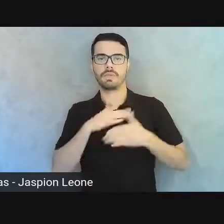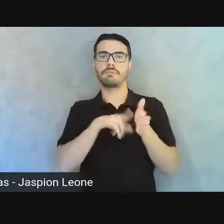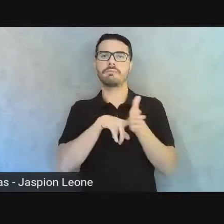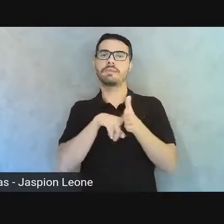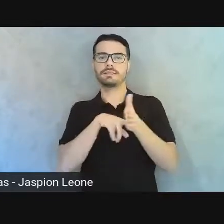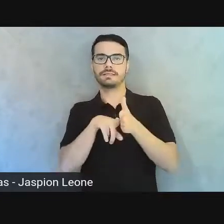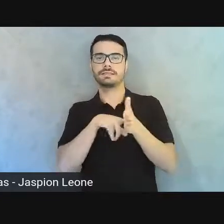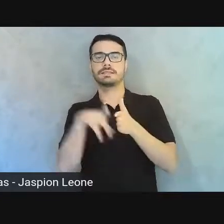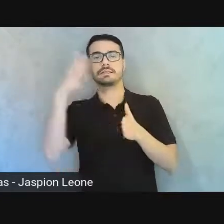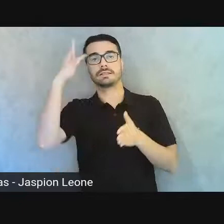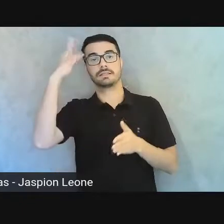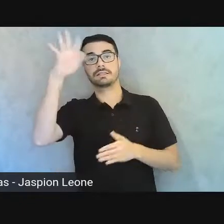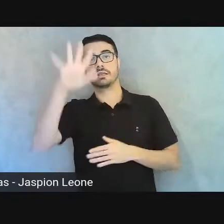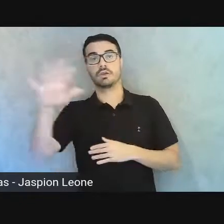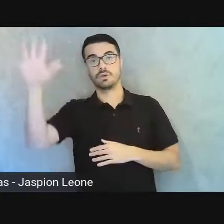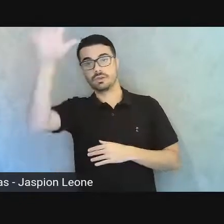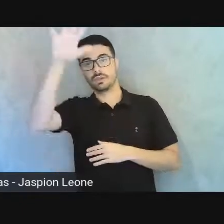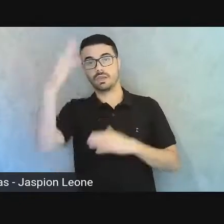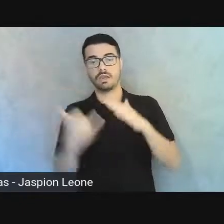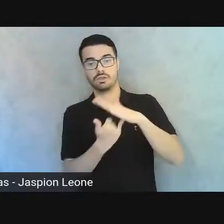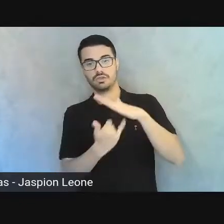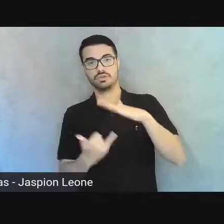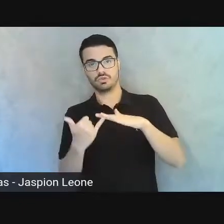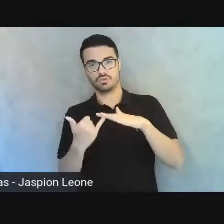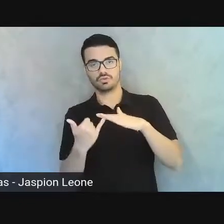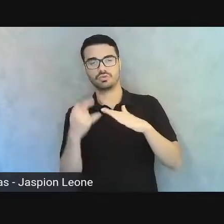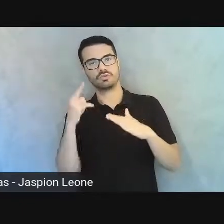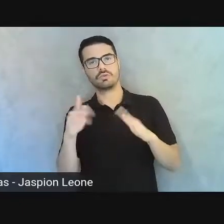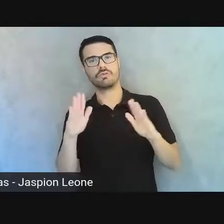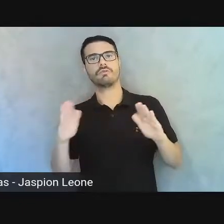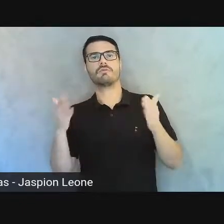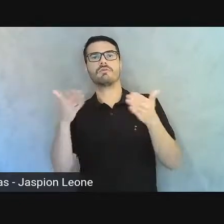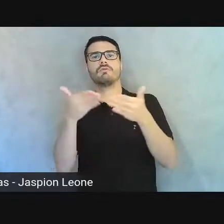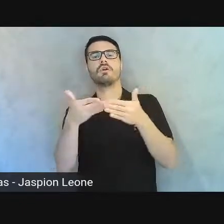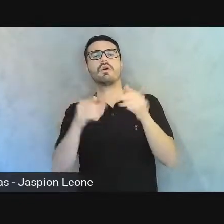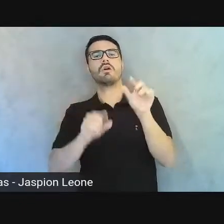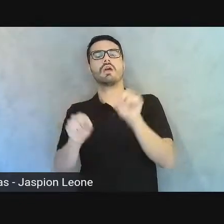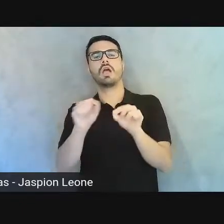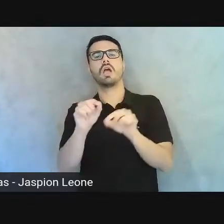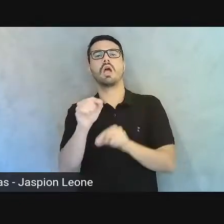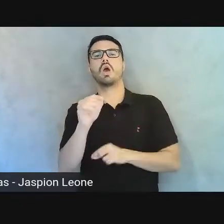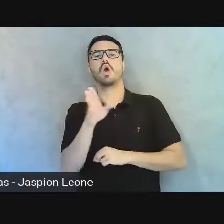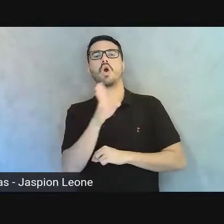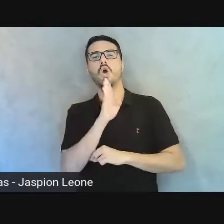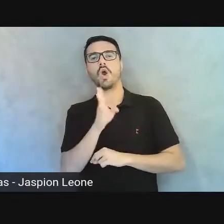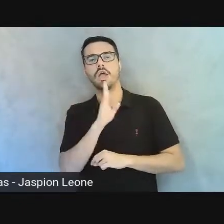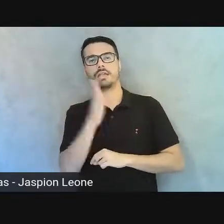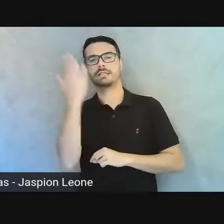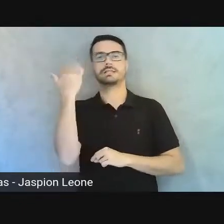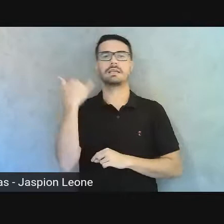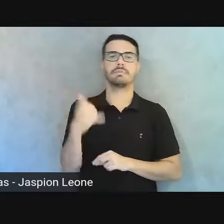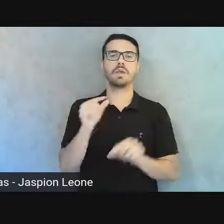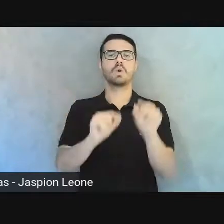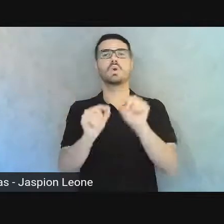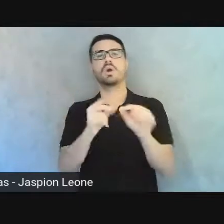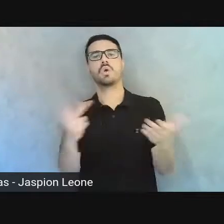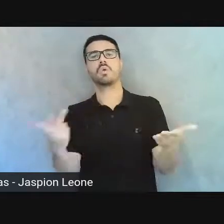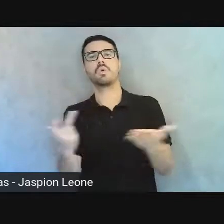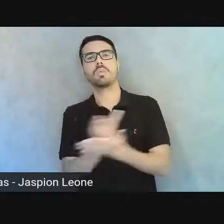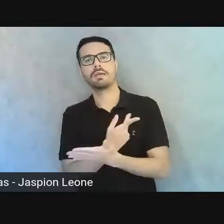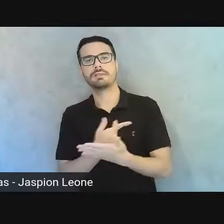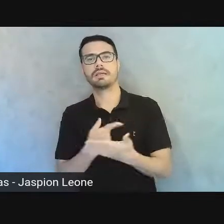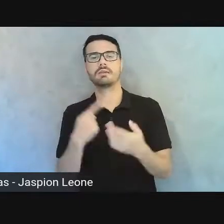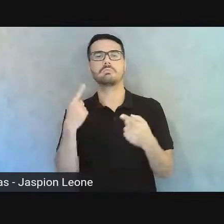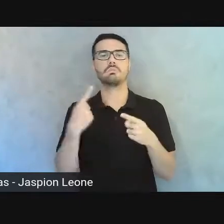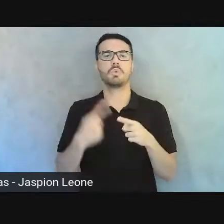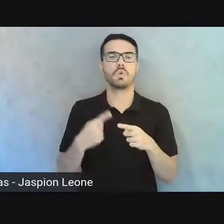a teoria institucionalista, que visa justamente conhecer as relações causais